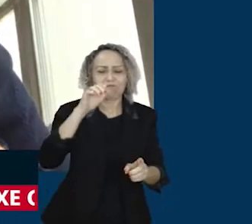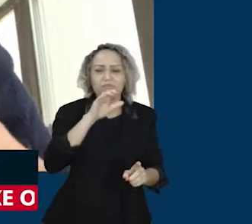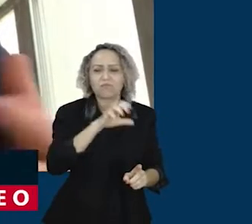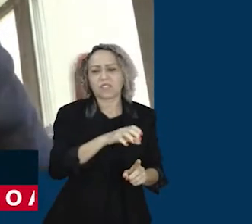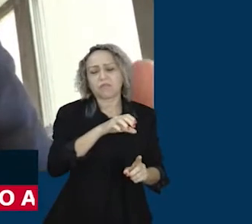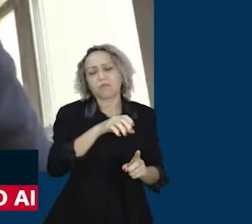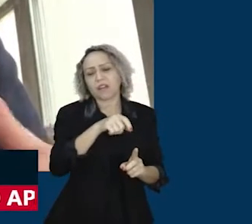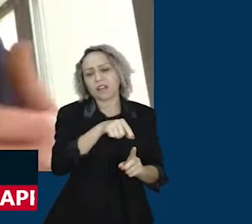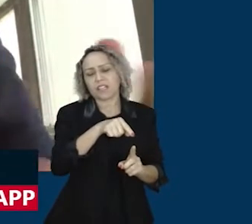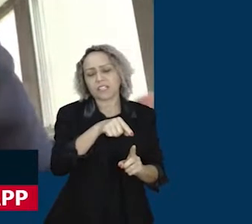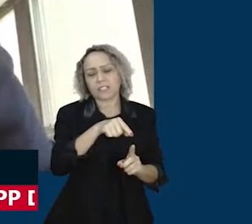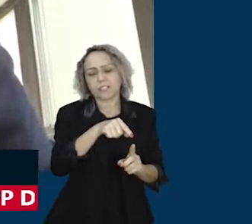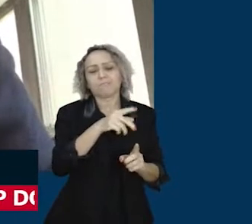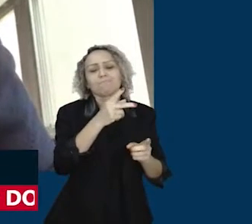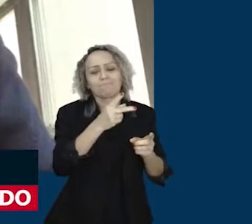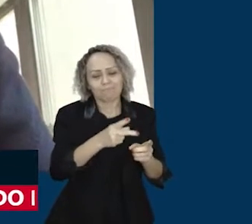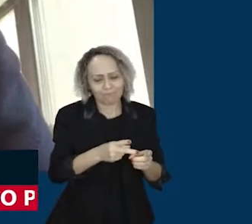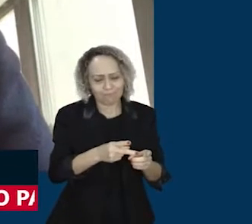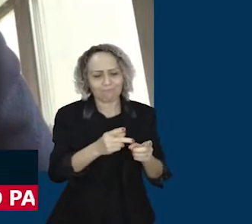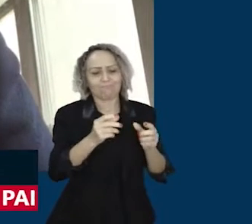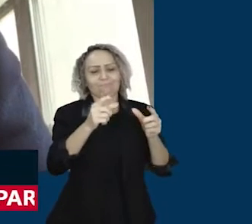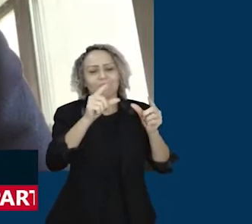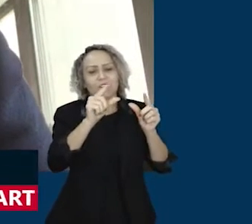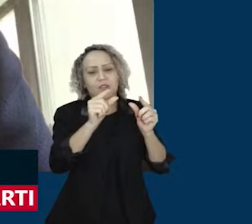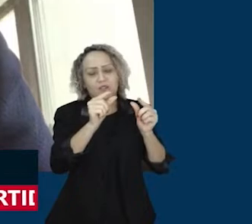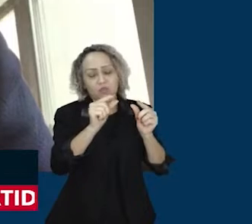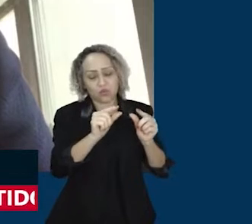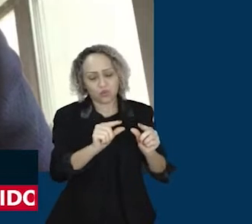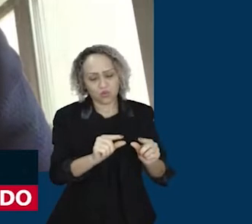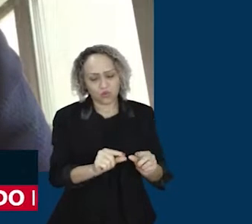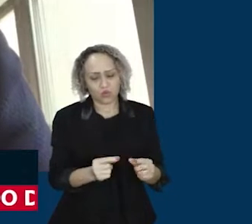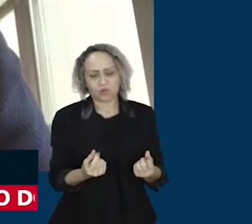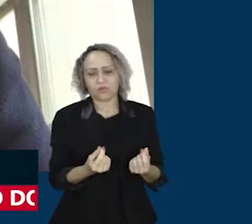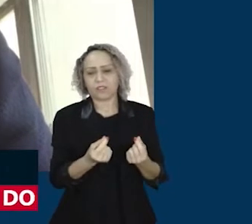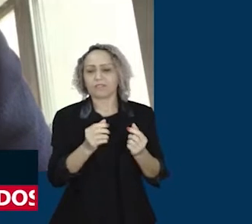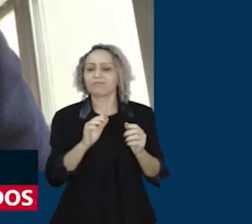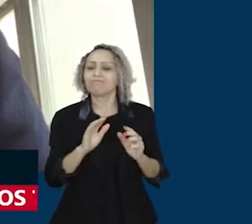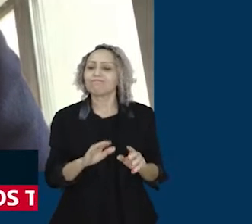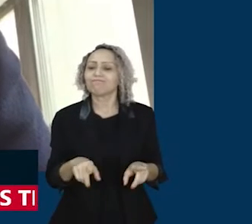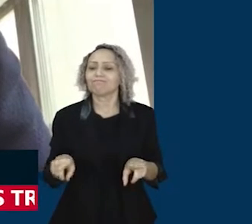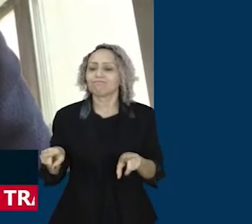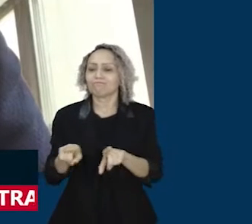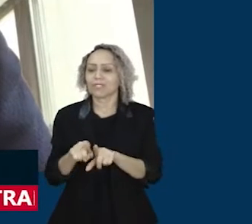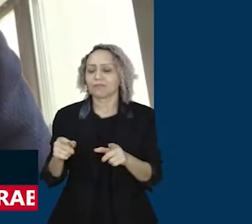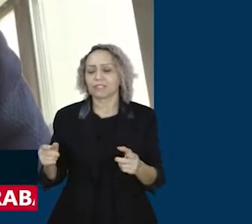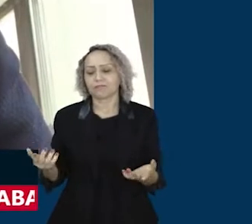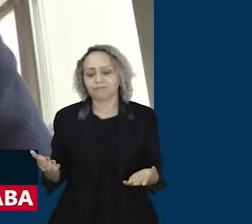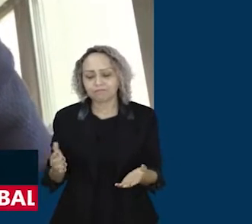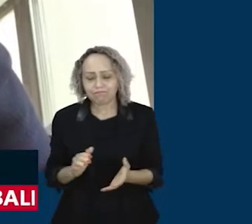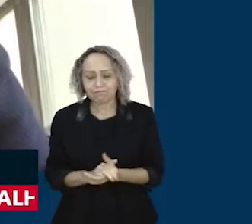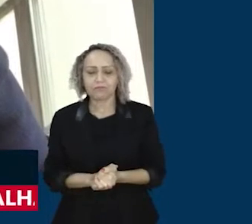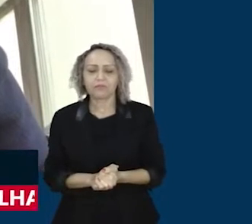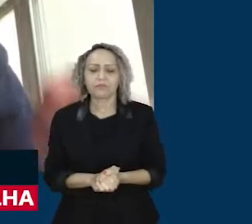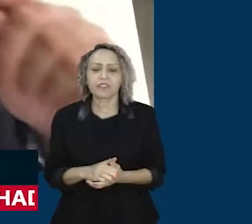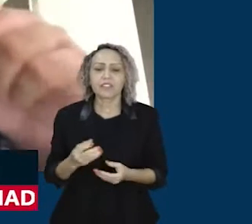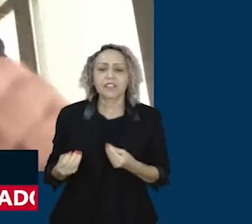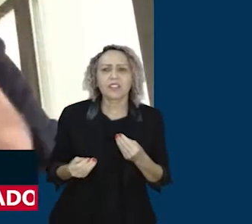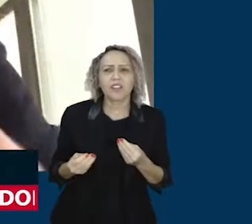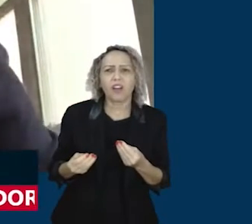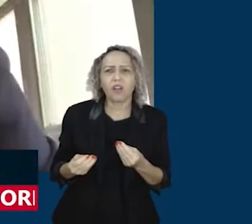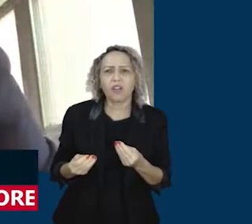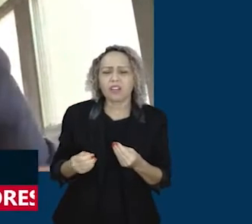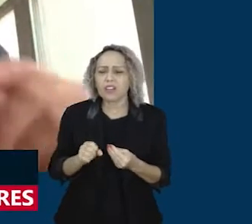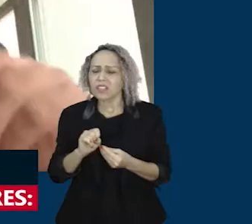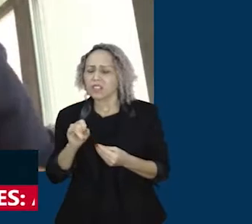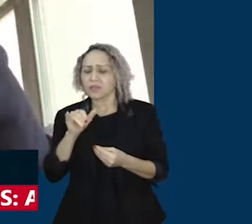aí efeitos da ordem de 70, 90 bilhões de reais anuais para os estados. Significa afetar o